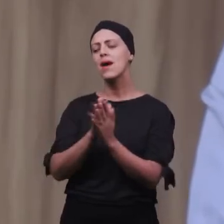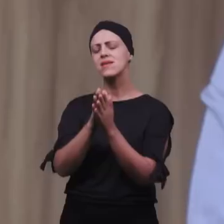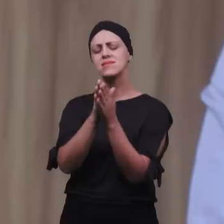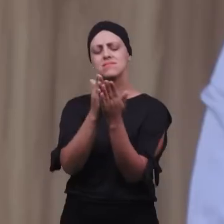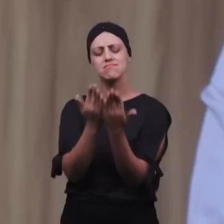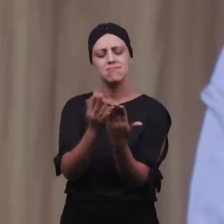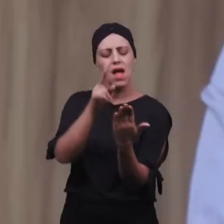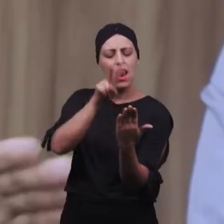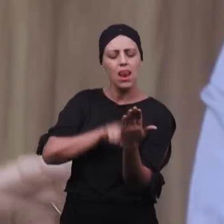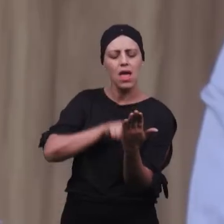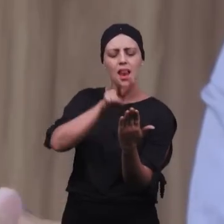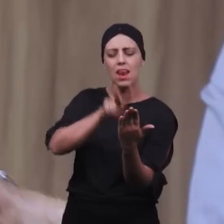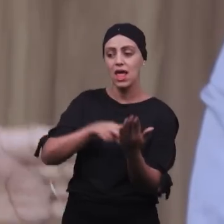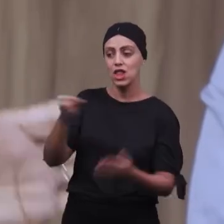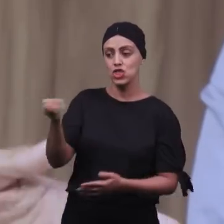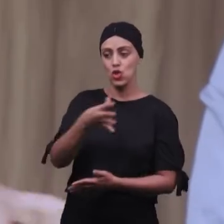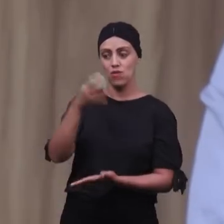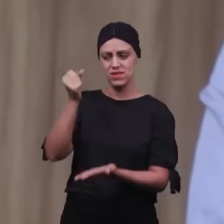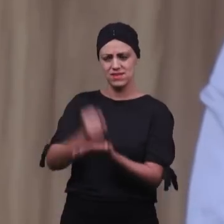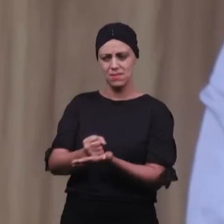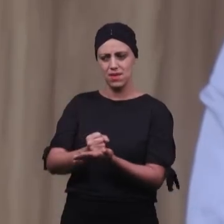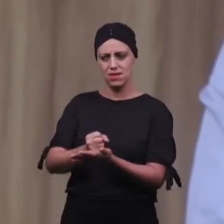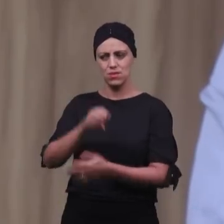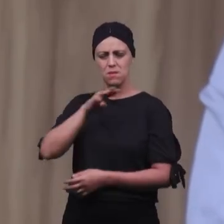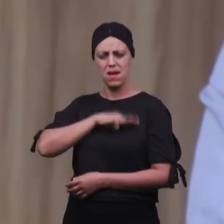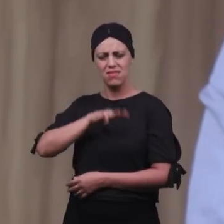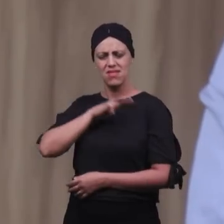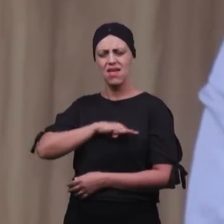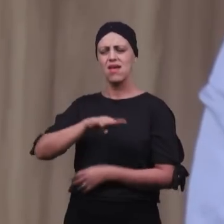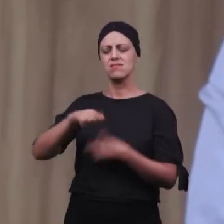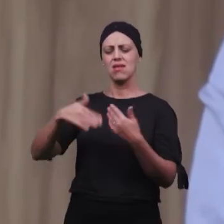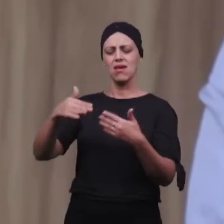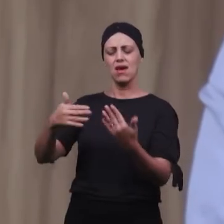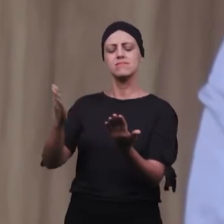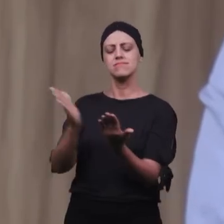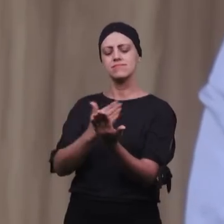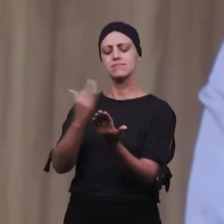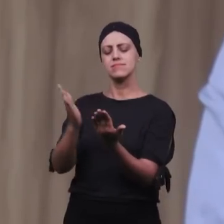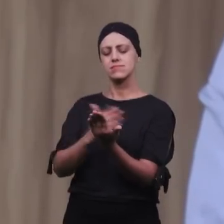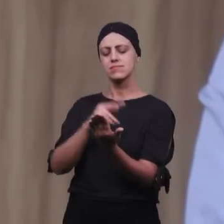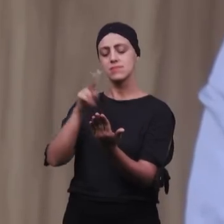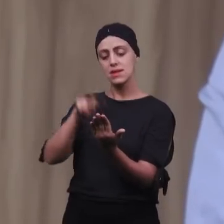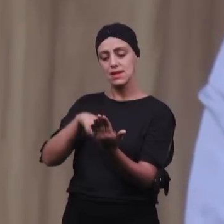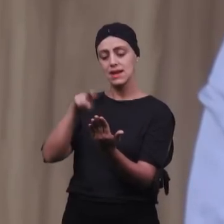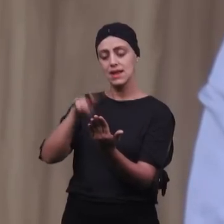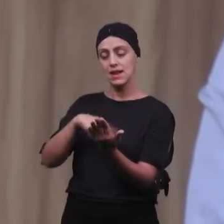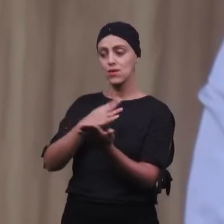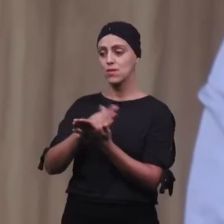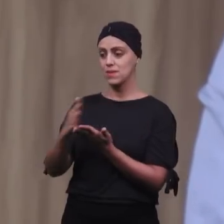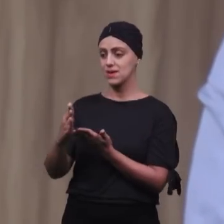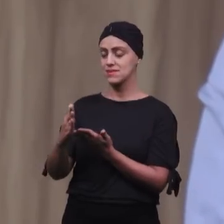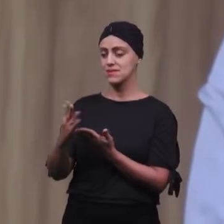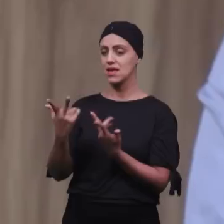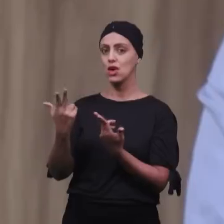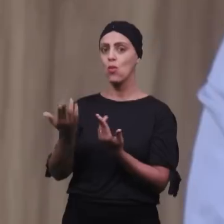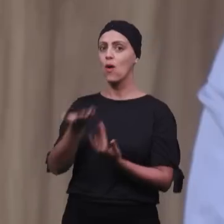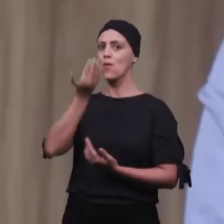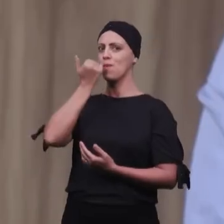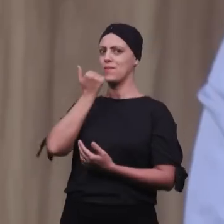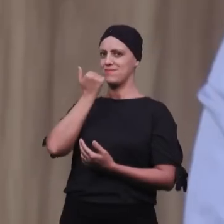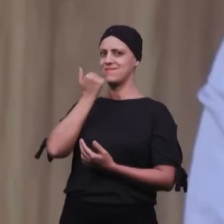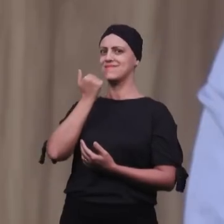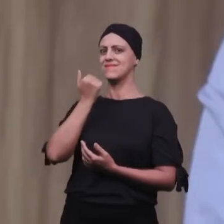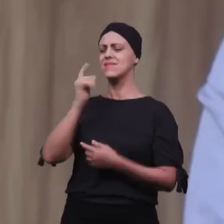Testamento. Pega aí Mateus, começa o Novo Testamento de Mateus. E depois você liga para cá para dar as